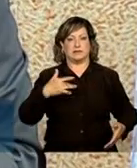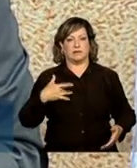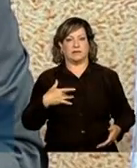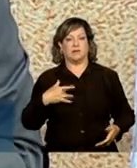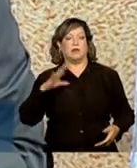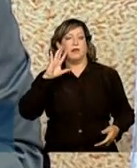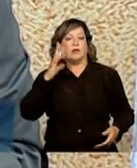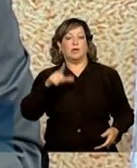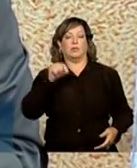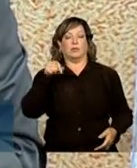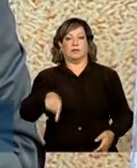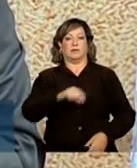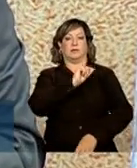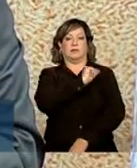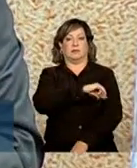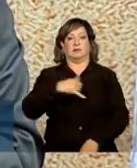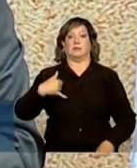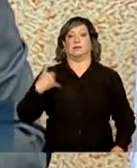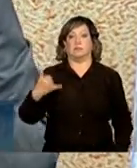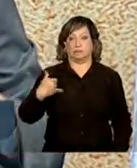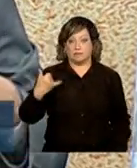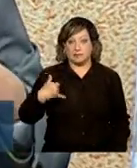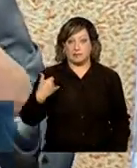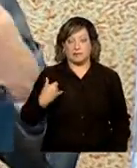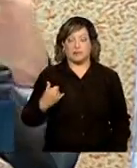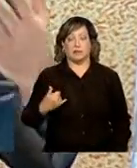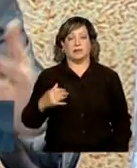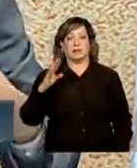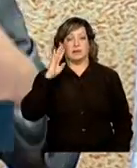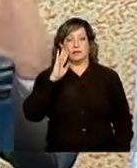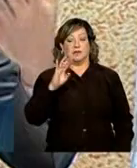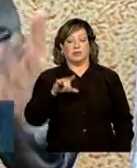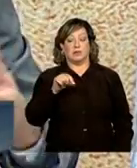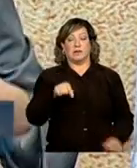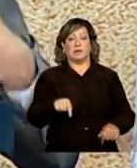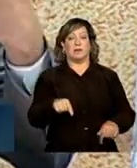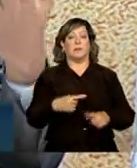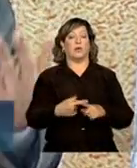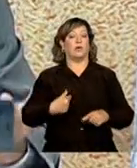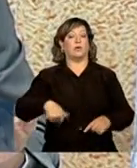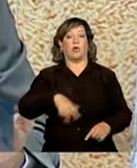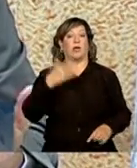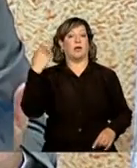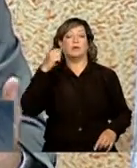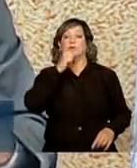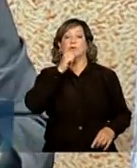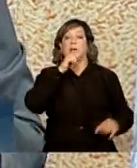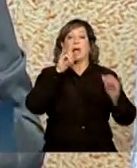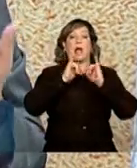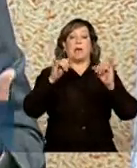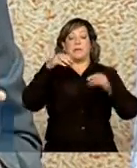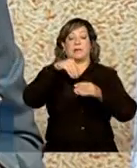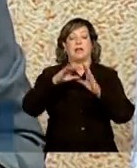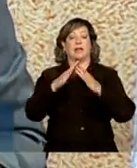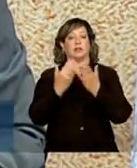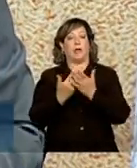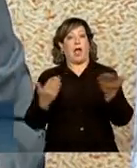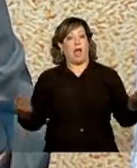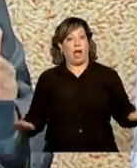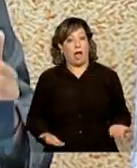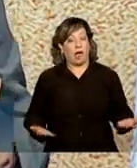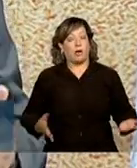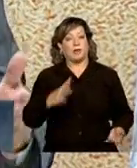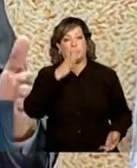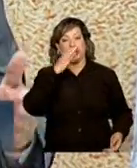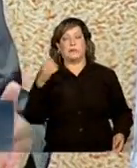etária e de vacinação nós não tínhamos mais campanhas dentro das escolas então também é uma novidade